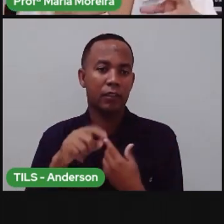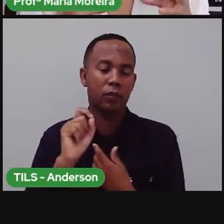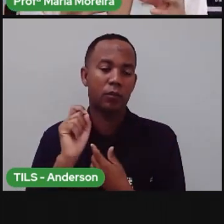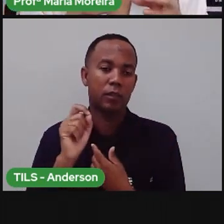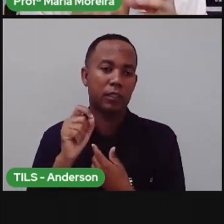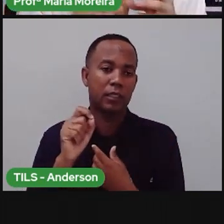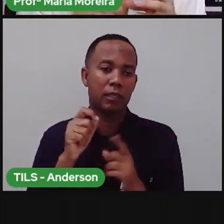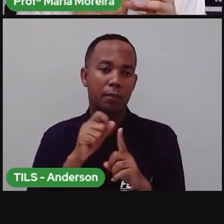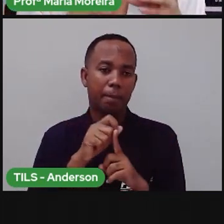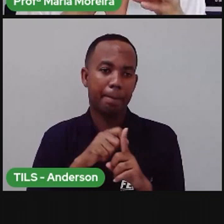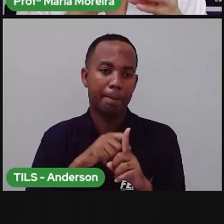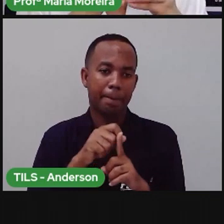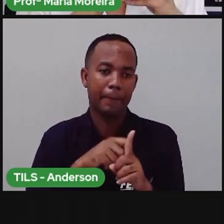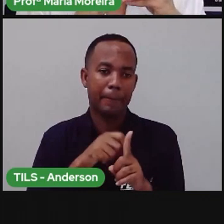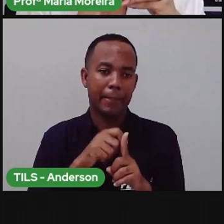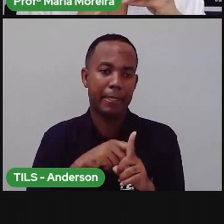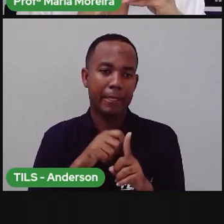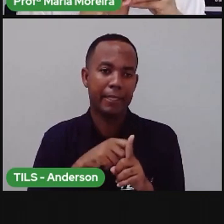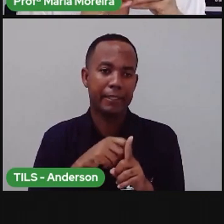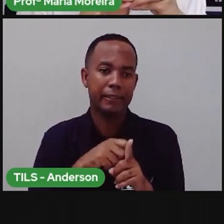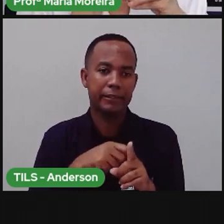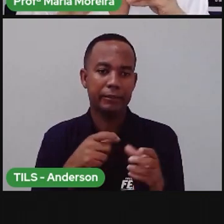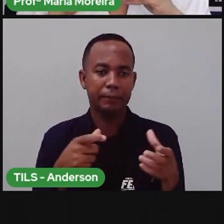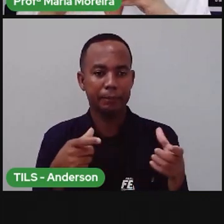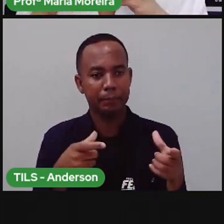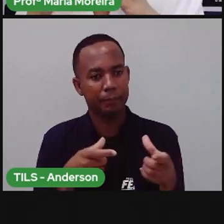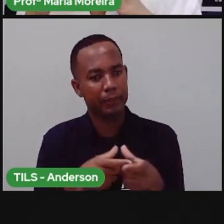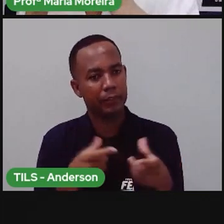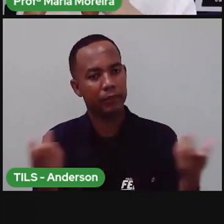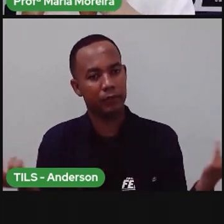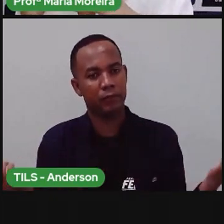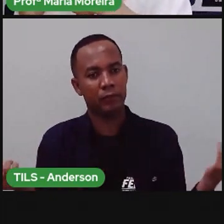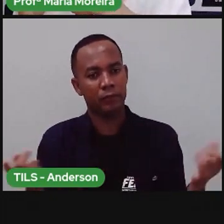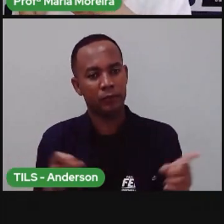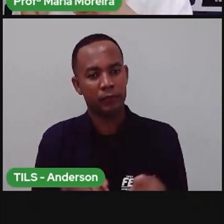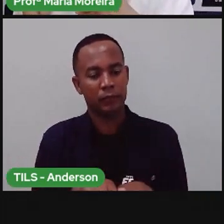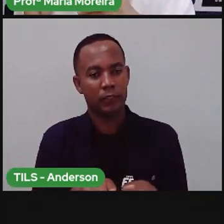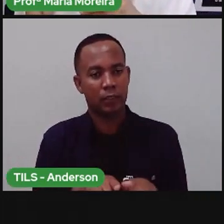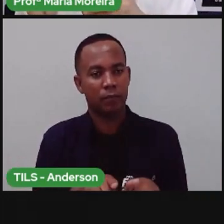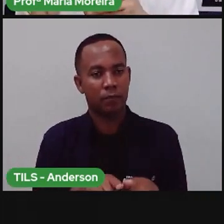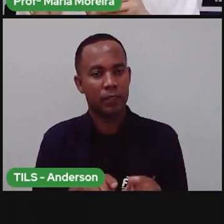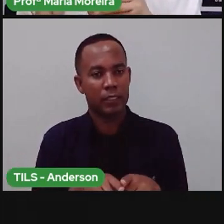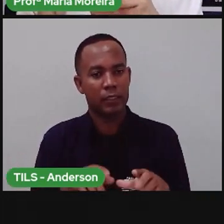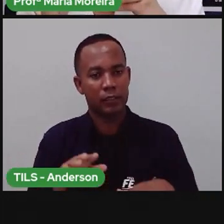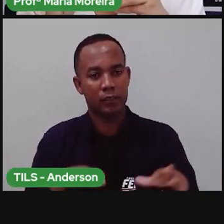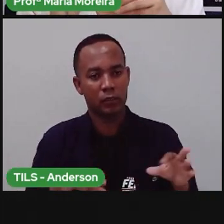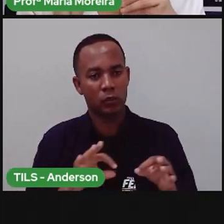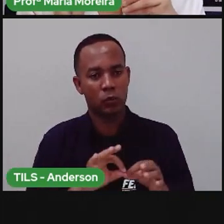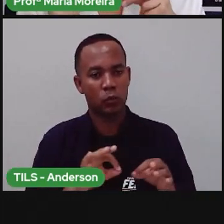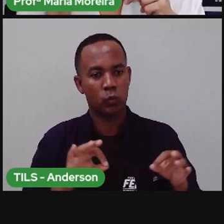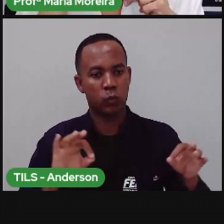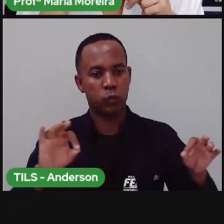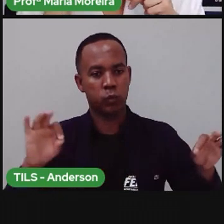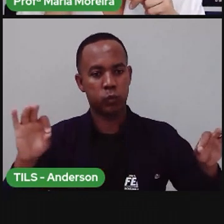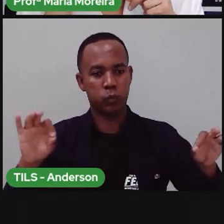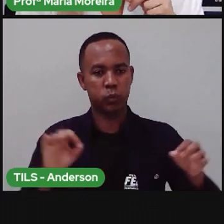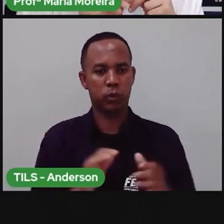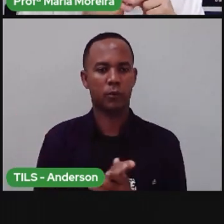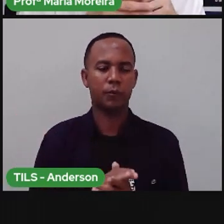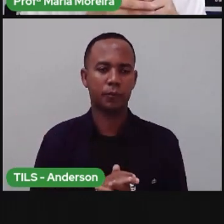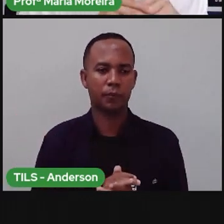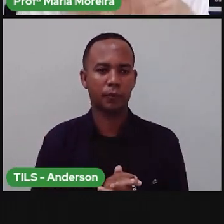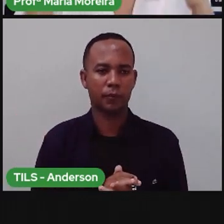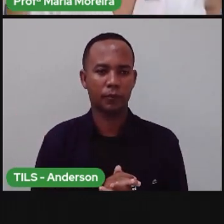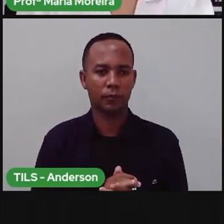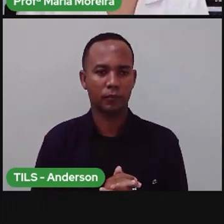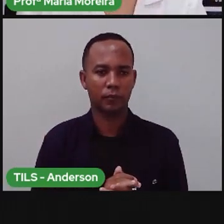nesse período, eles estão o quê? Menores, porque a Terra nesse período ele está um pouquinho mais distante do sol. Mas é um pouquinho